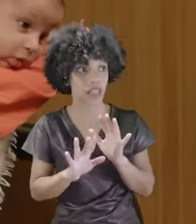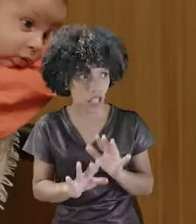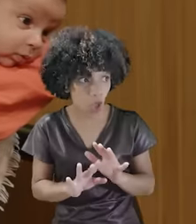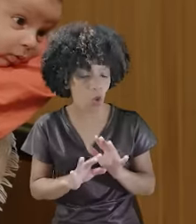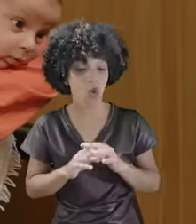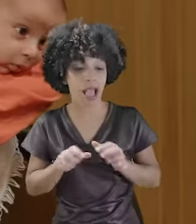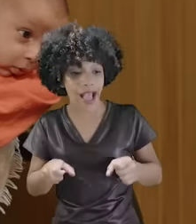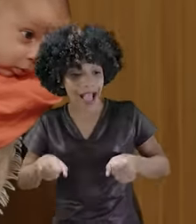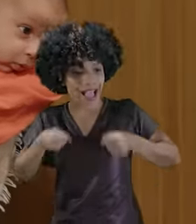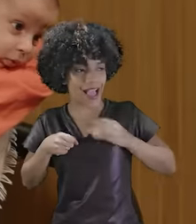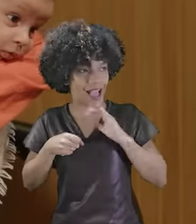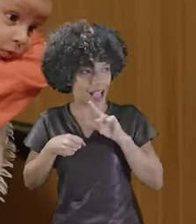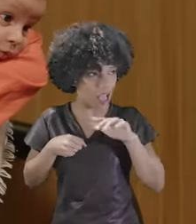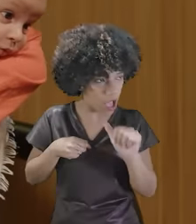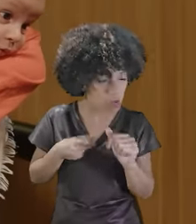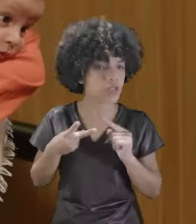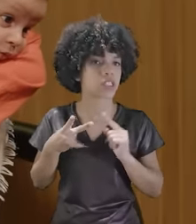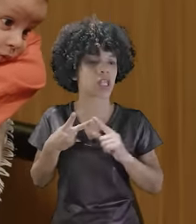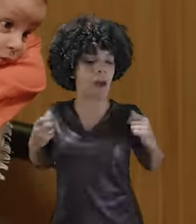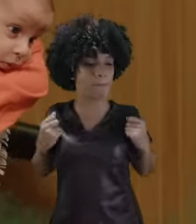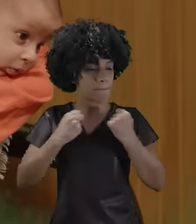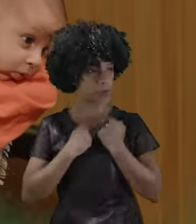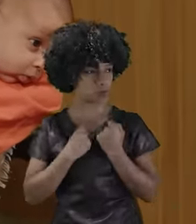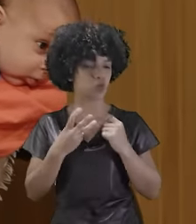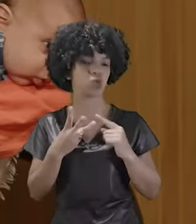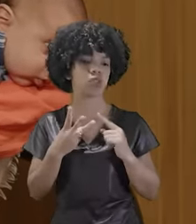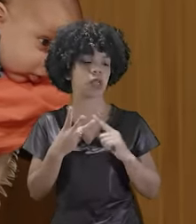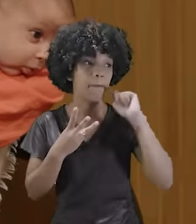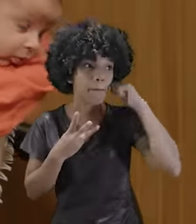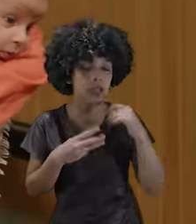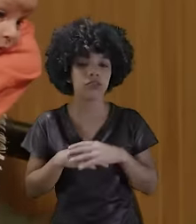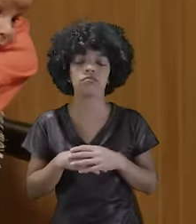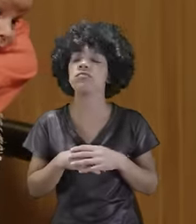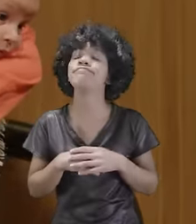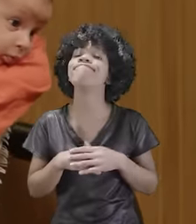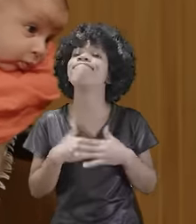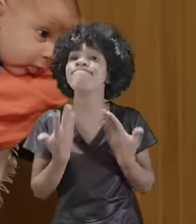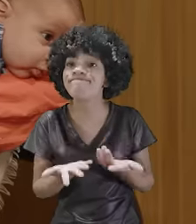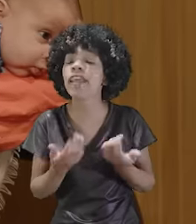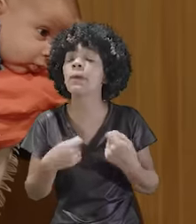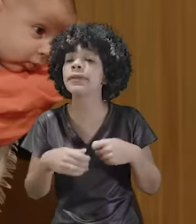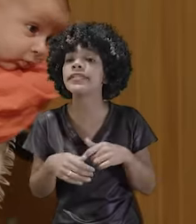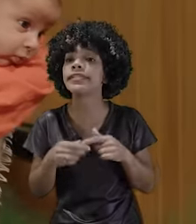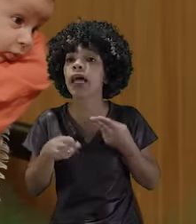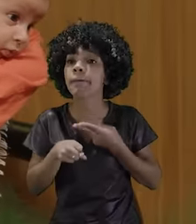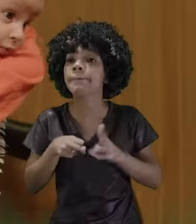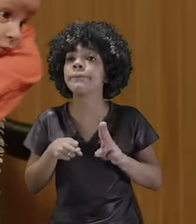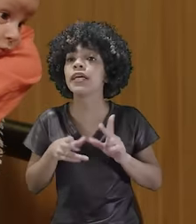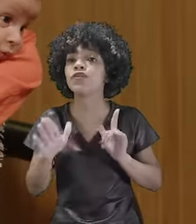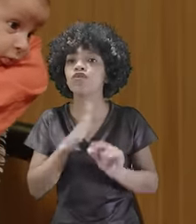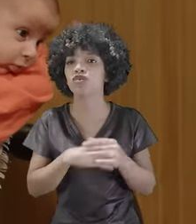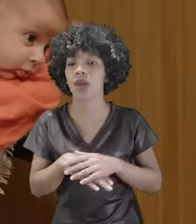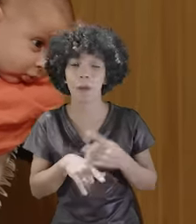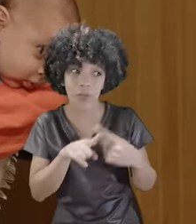essa roupa tava com calça jeans estava com blusa aí ele falou tem que tirar e fugir e porque se eles vai ver você